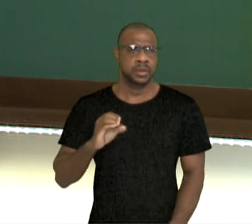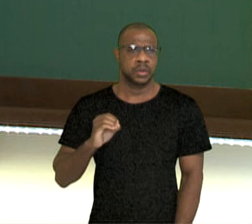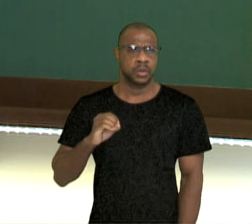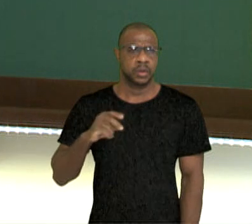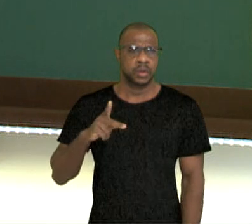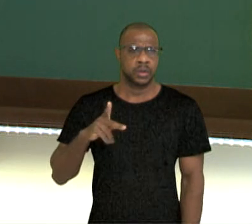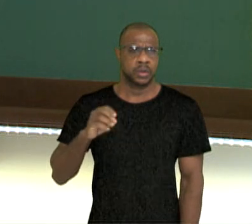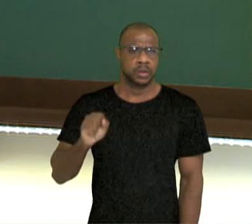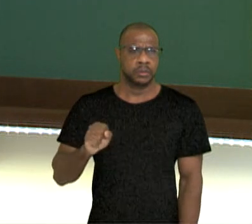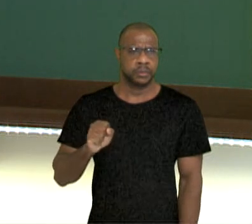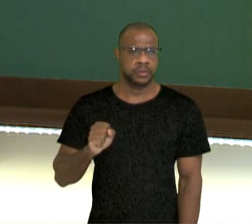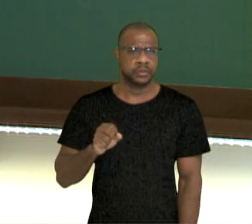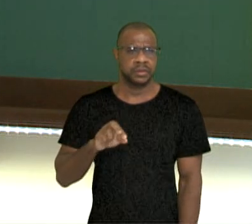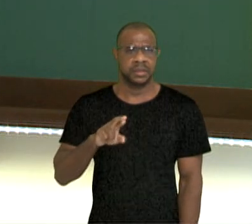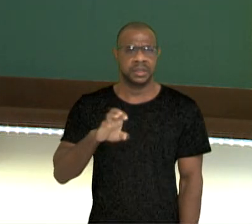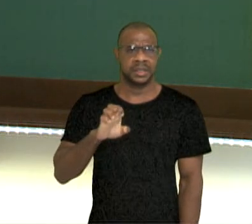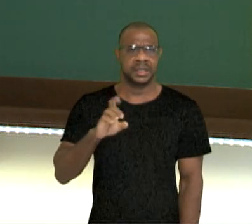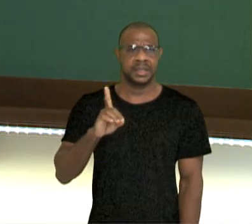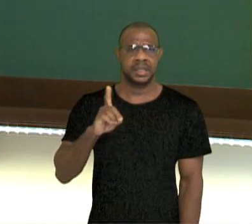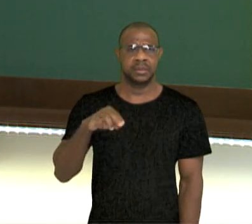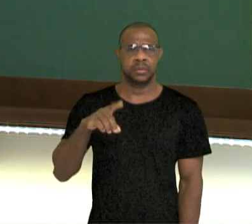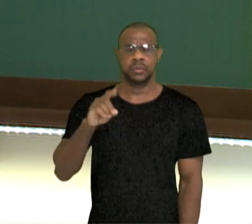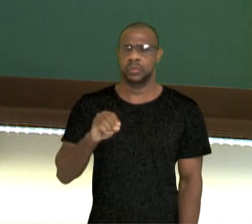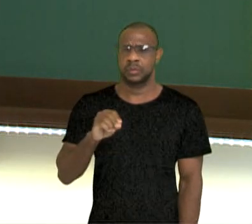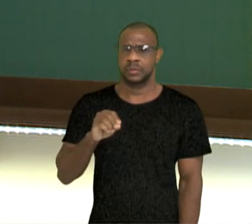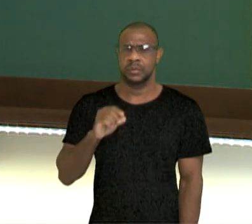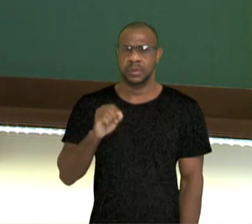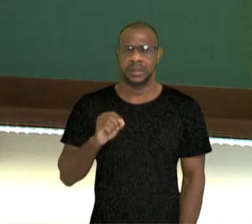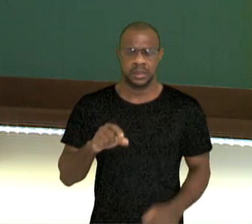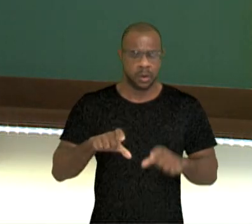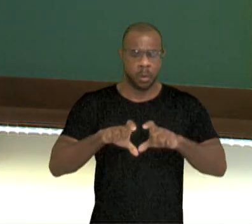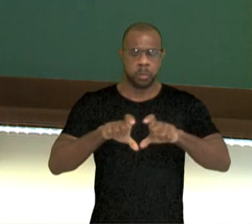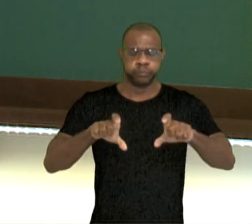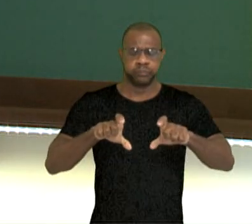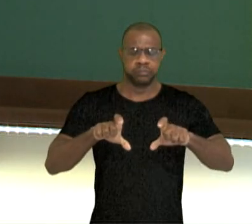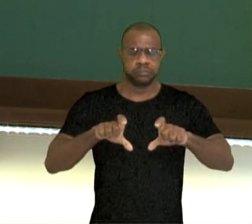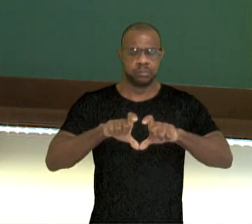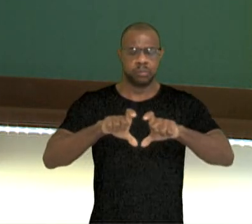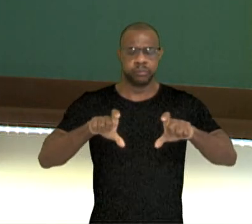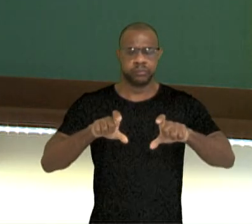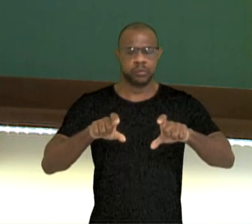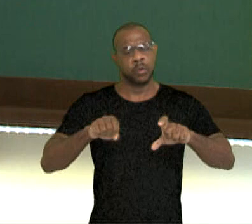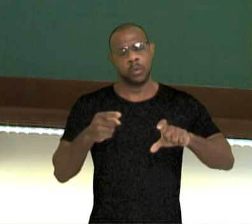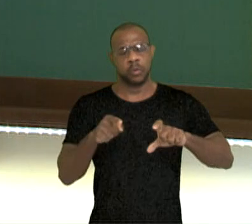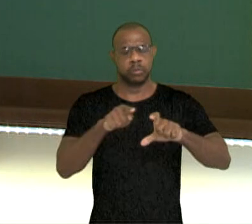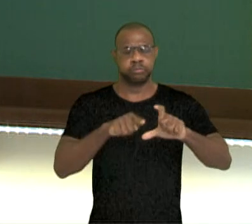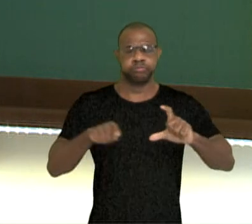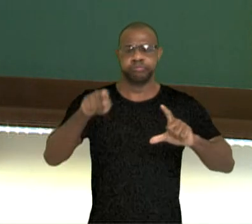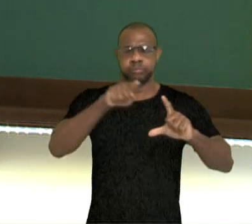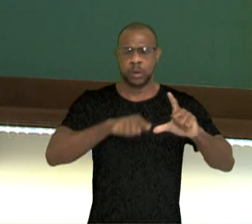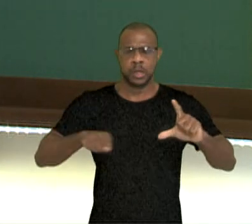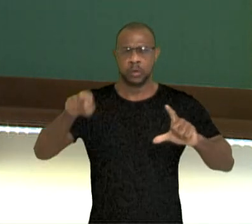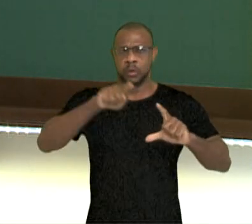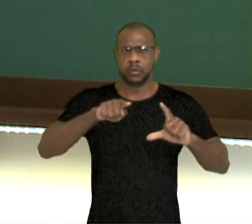É aquilo que rola, professora. Isso, ele tem a forma arredondada. Um exemplo disso é a esfera.